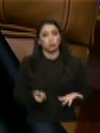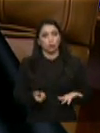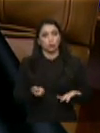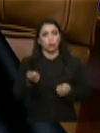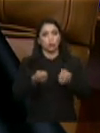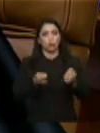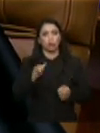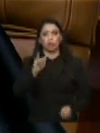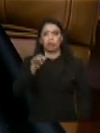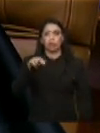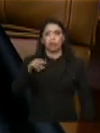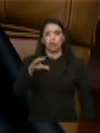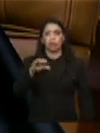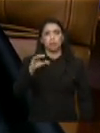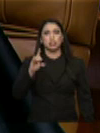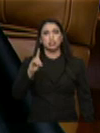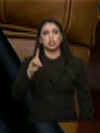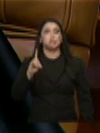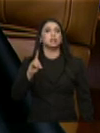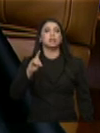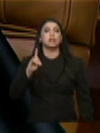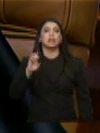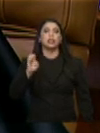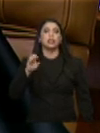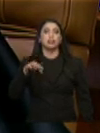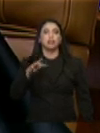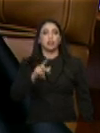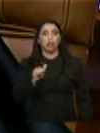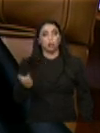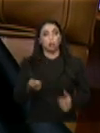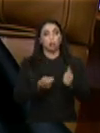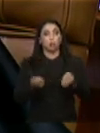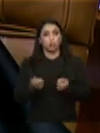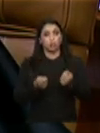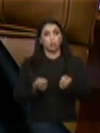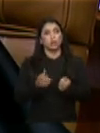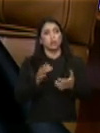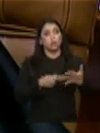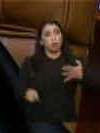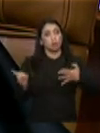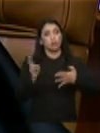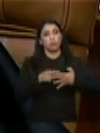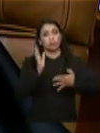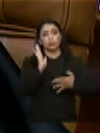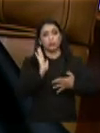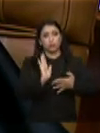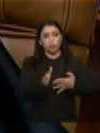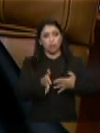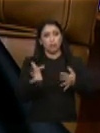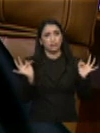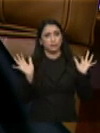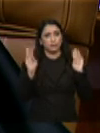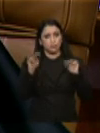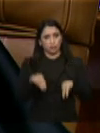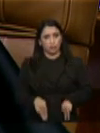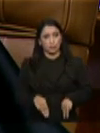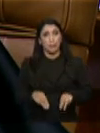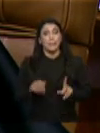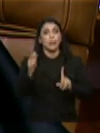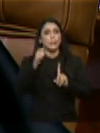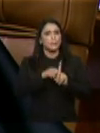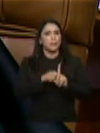por decisão transitada em julgado. Na sessão presencial de 2 de fevereiro